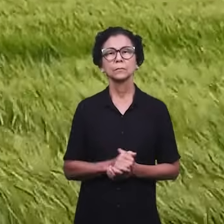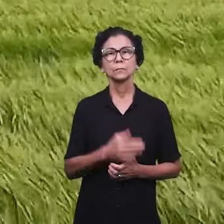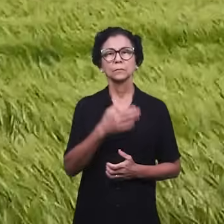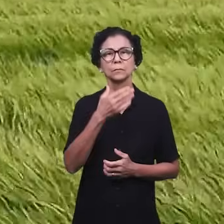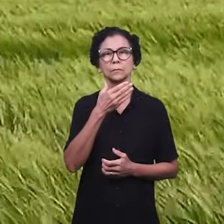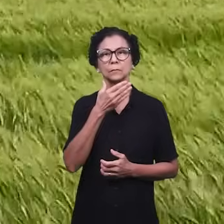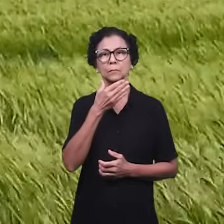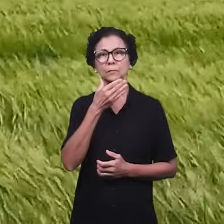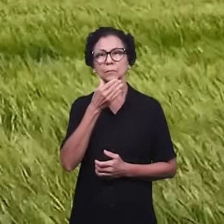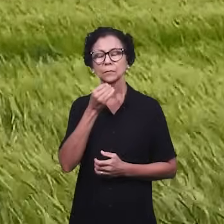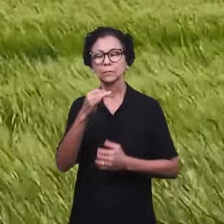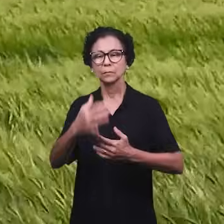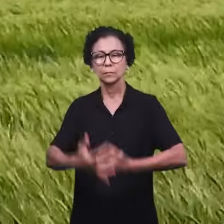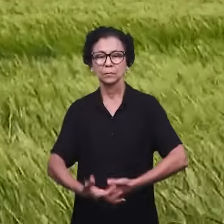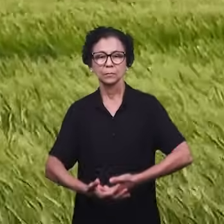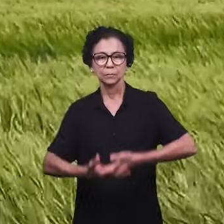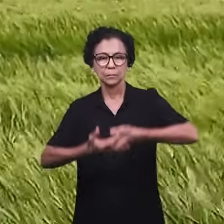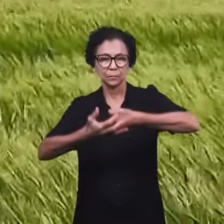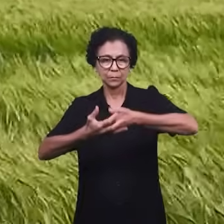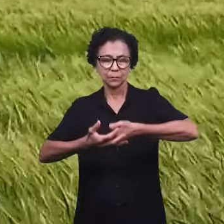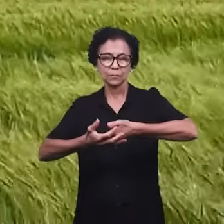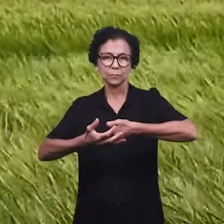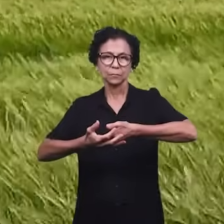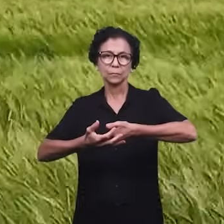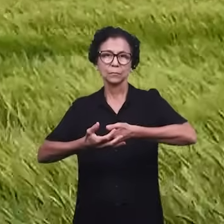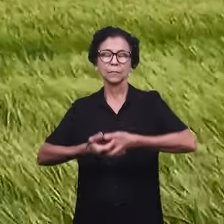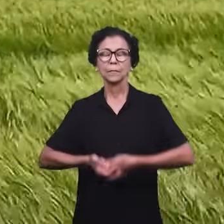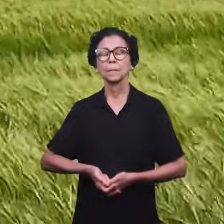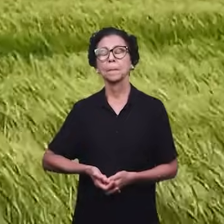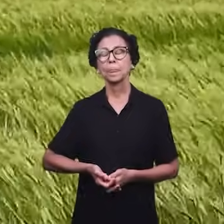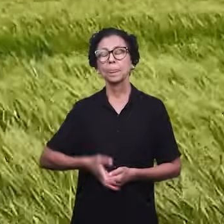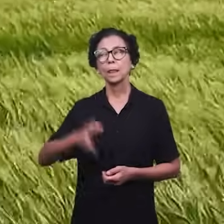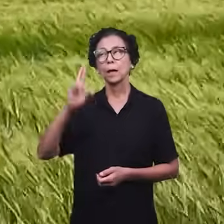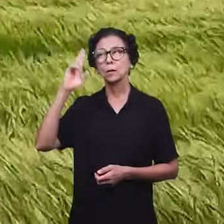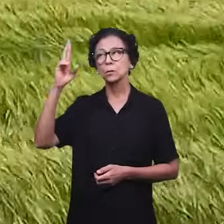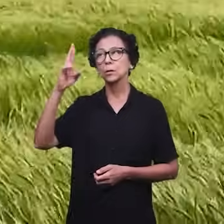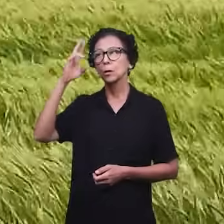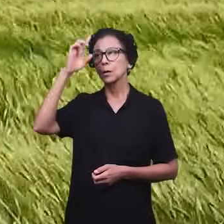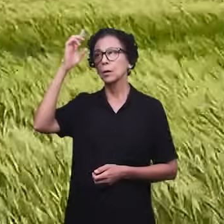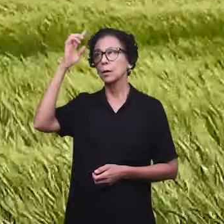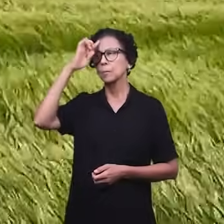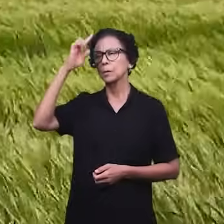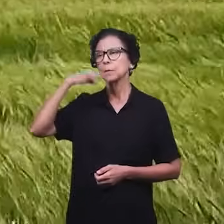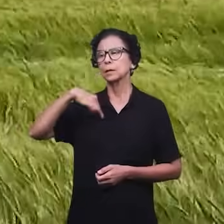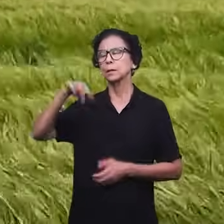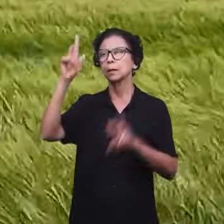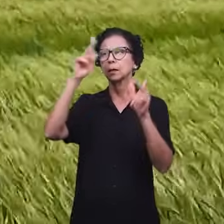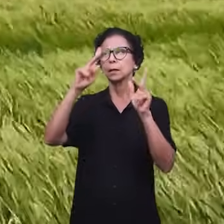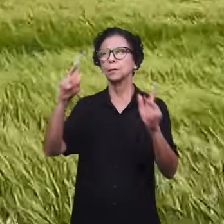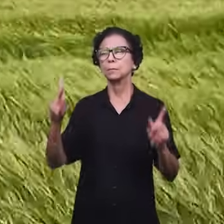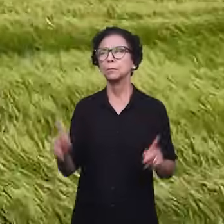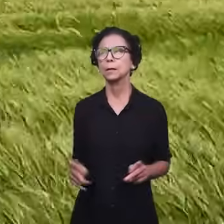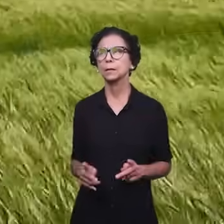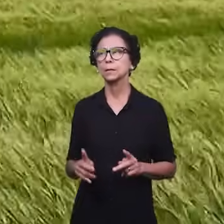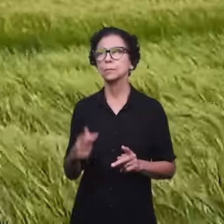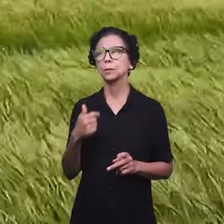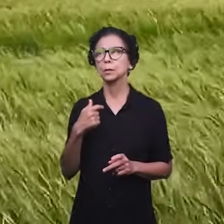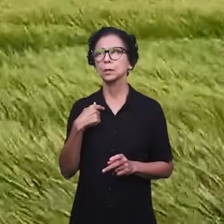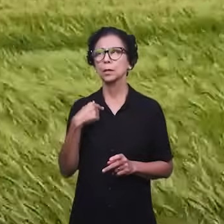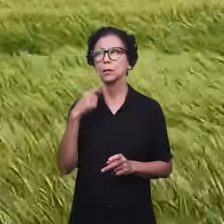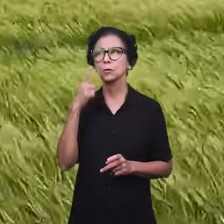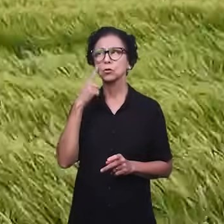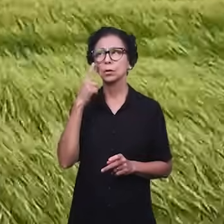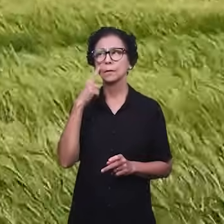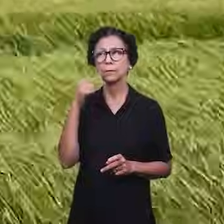disse agora senhor despedes em paz o teu servo segundo a tua palavra pois já os meus olhos já viram